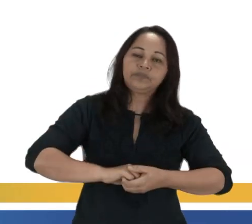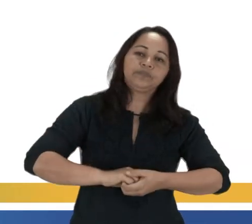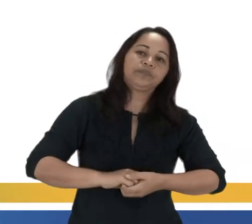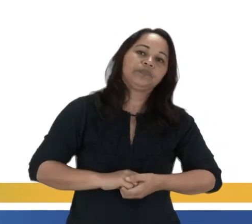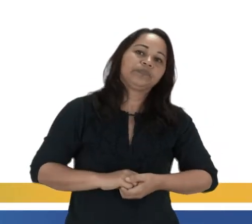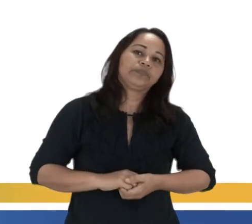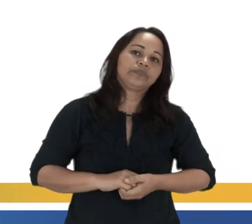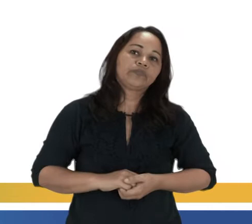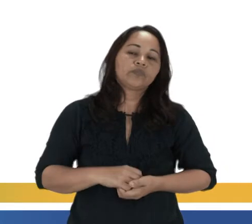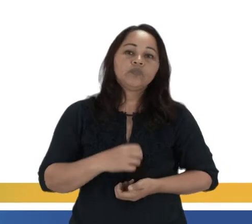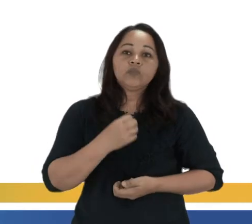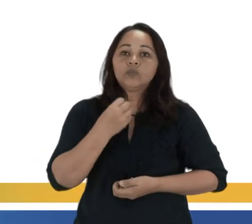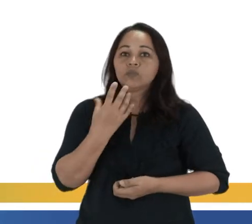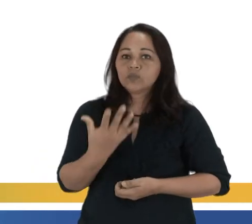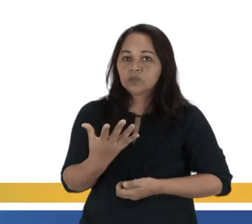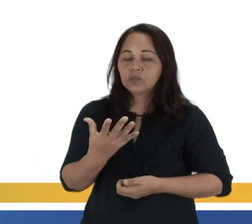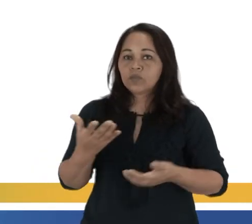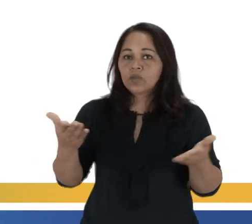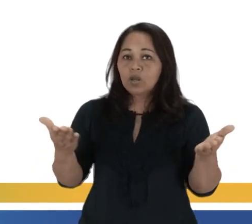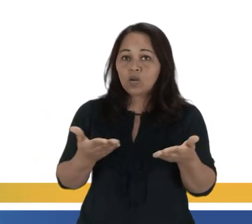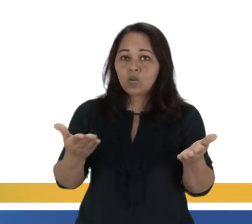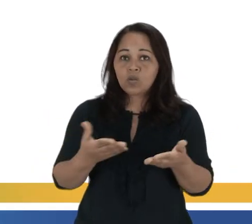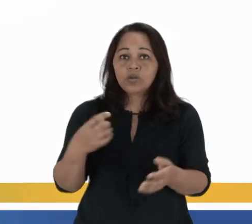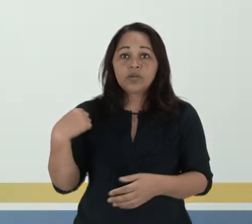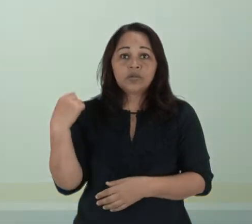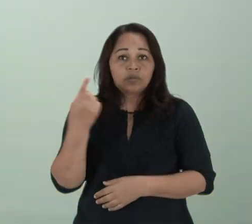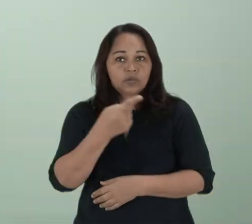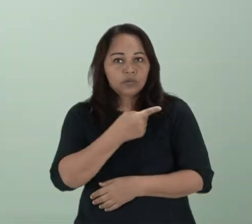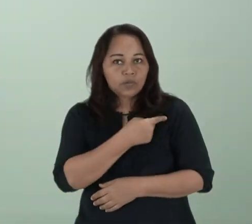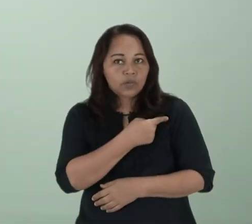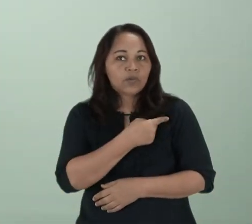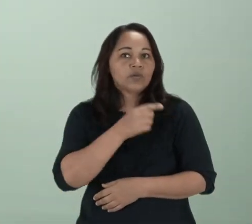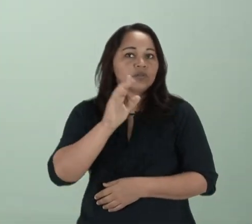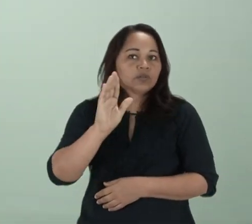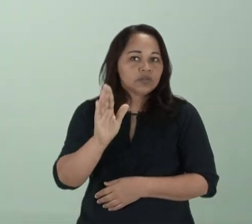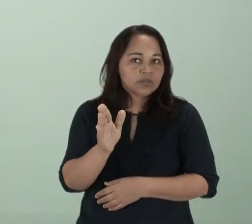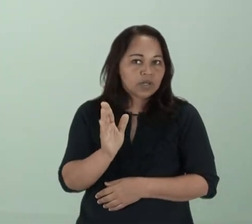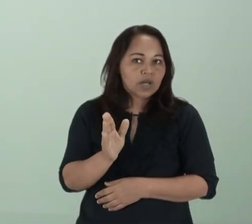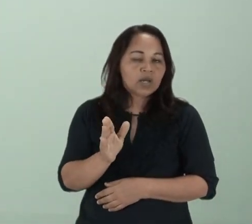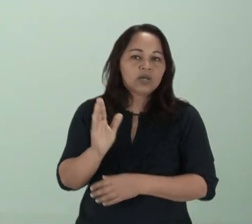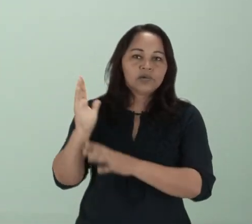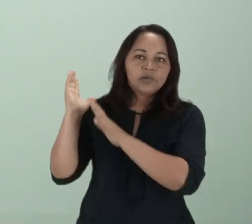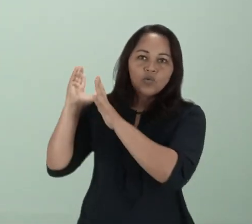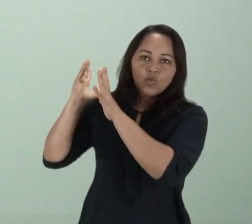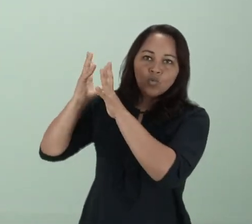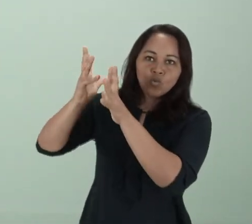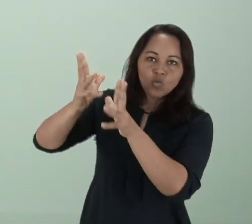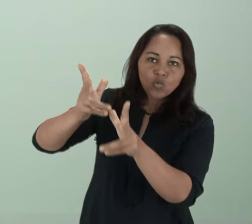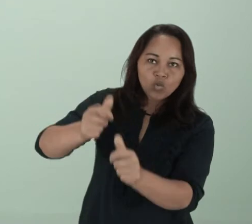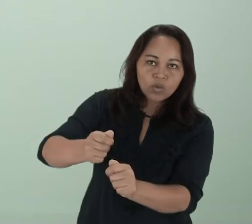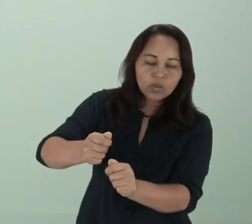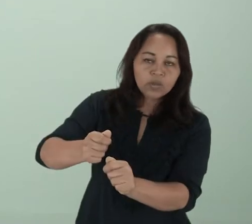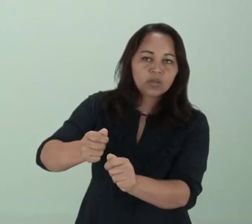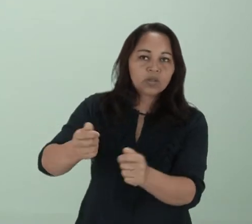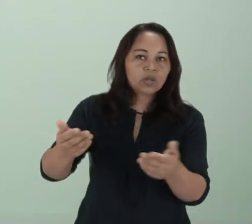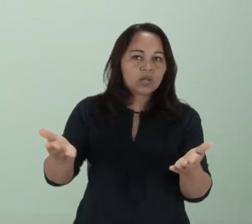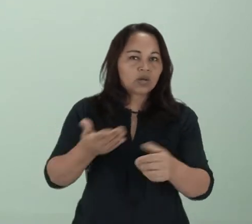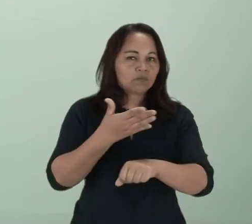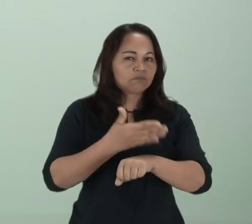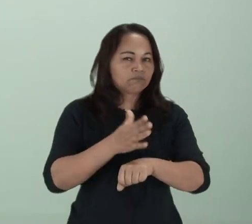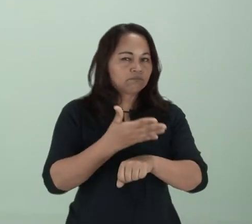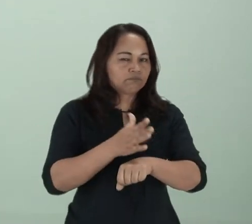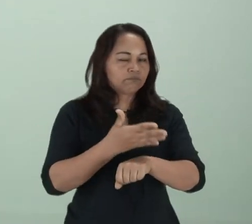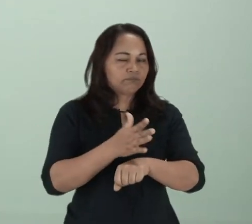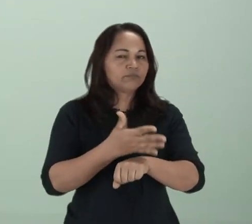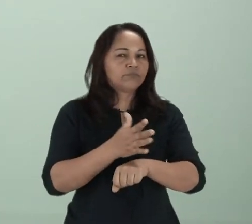Bom, agora que nós realizamos aí a nossa revisão, vamos agora